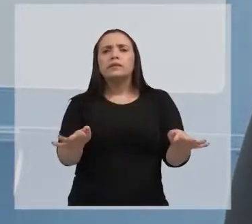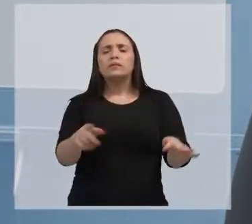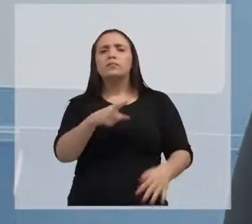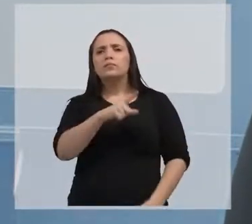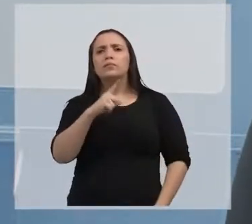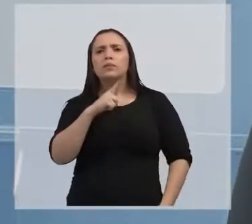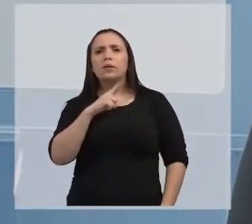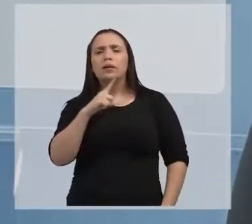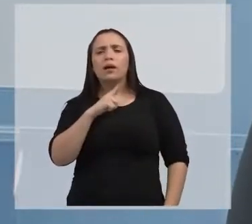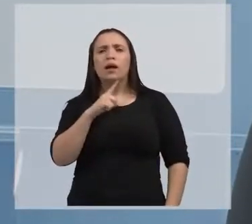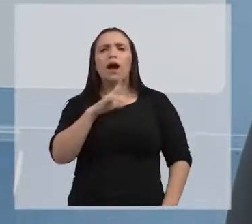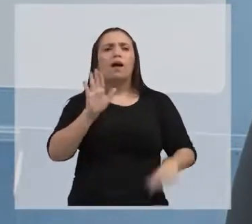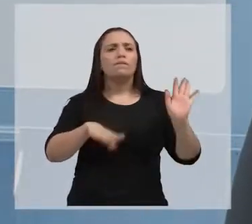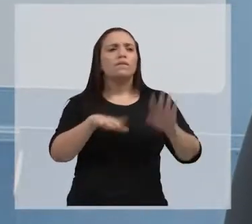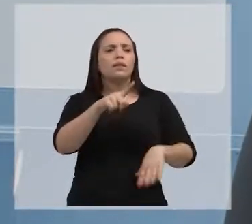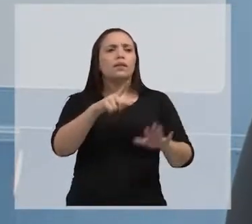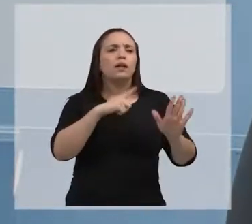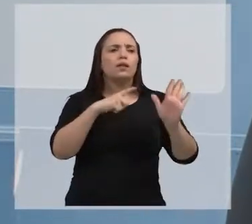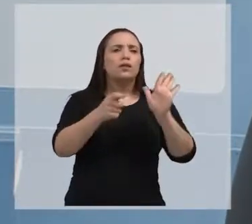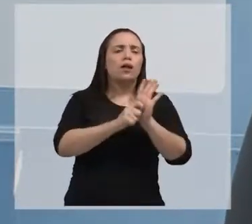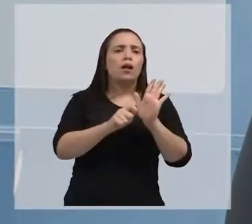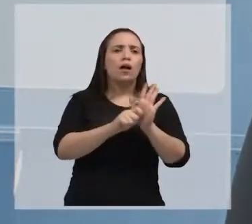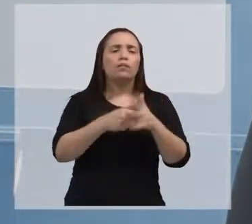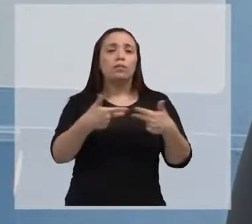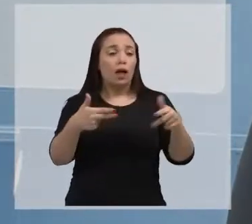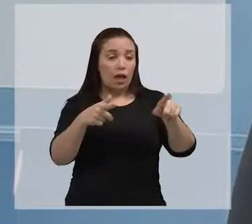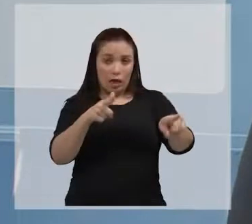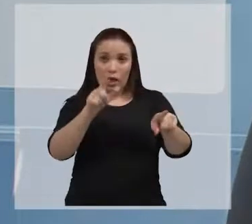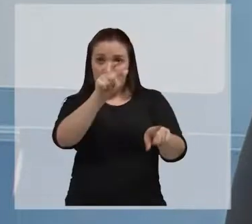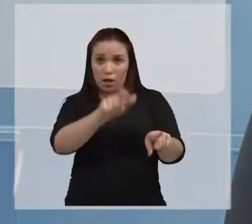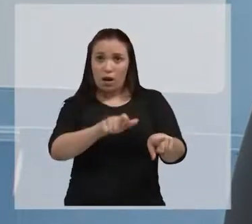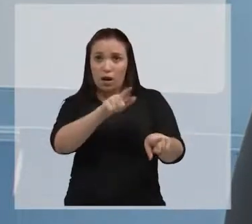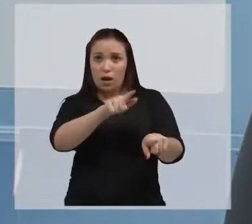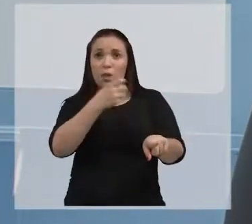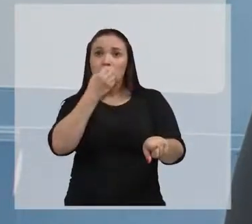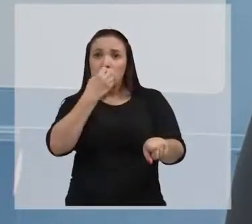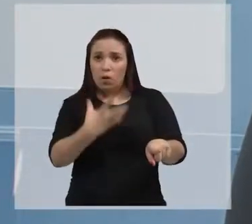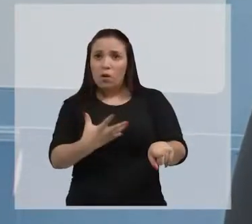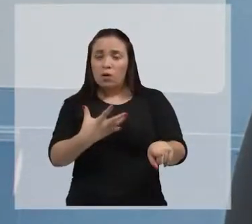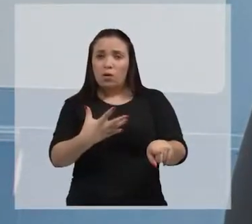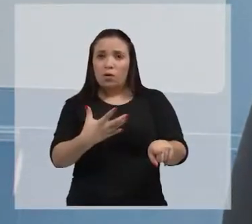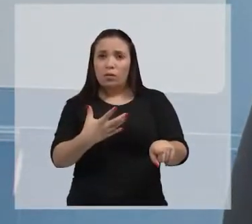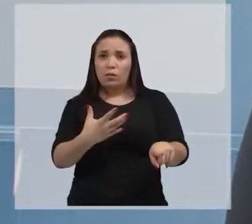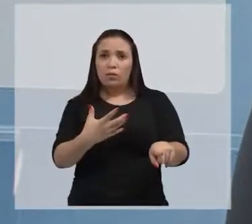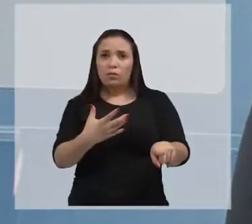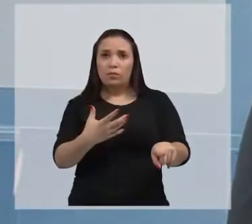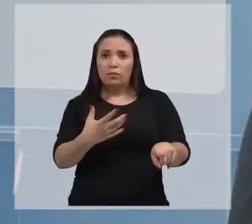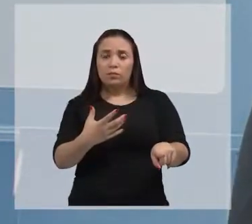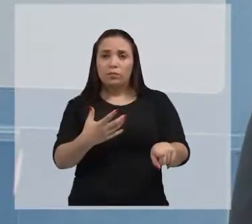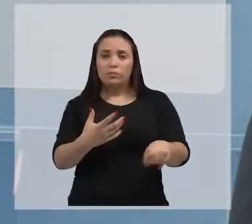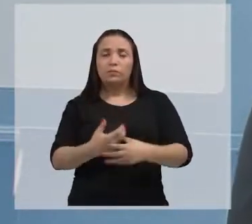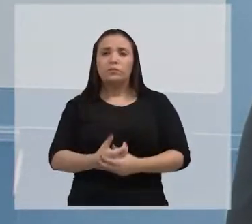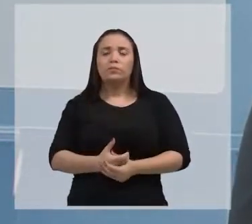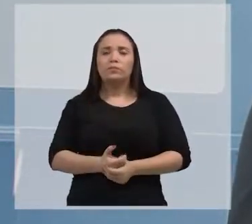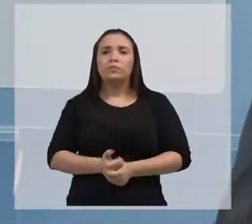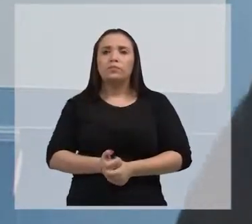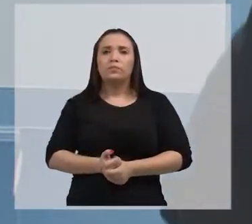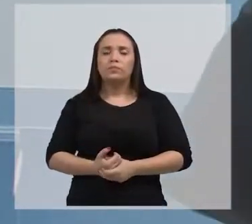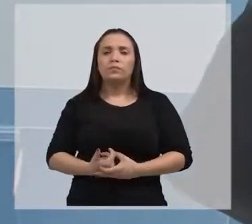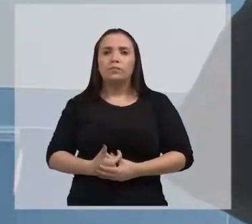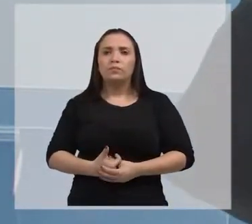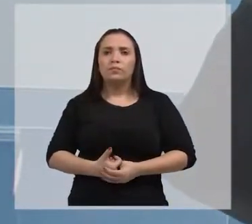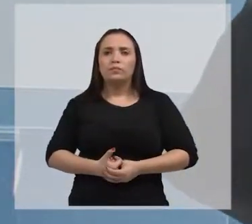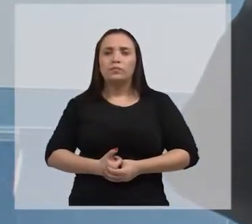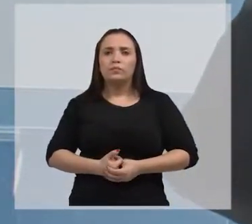infelizmente, estão drogados. Não era esse gente boa, não. É aqueles mesmo que você vê que o cara tá fora de Cavernoso. si. Tá fora de